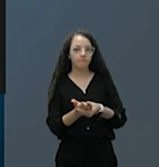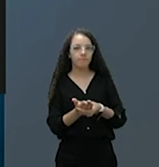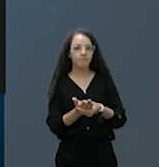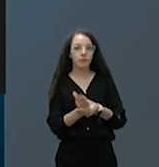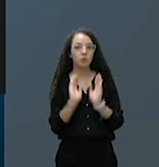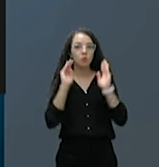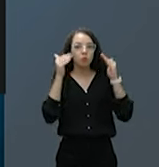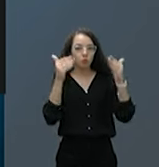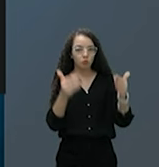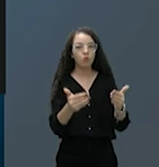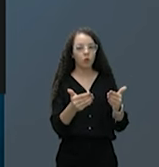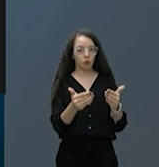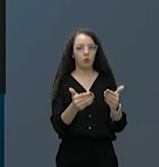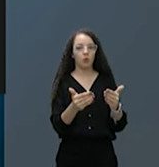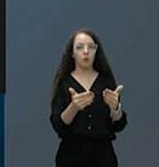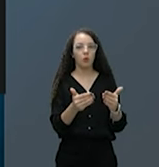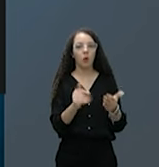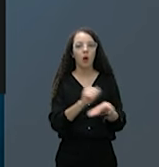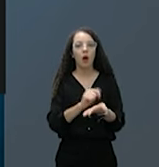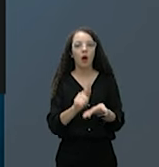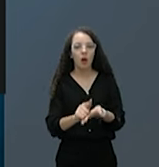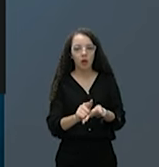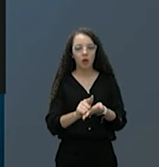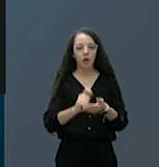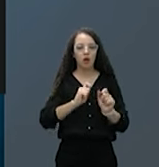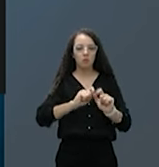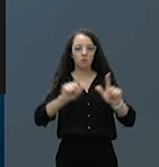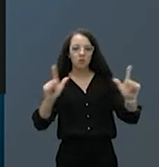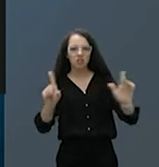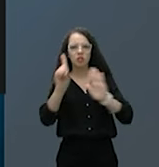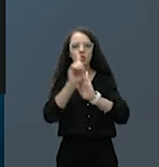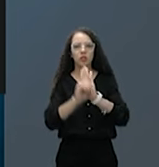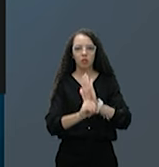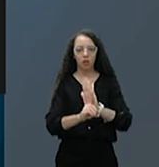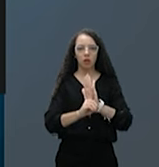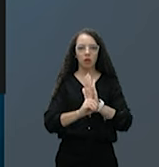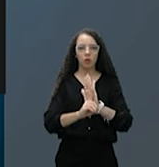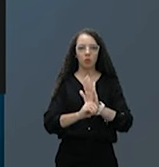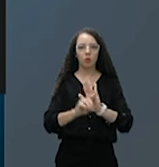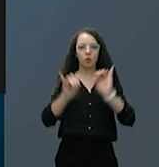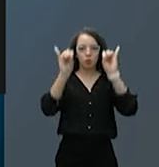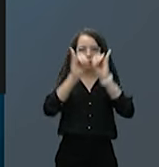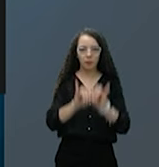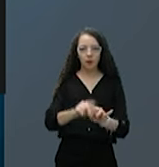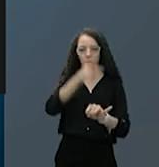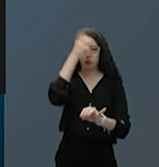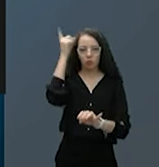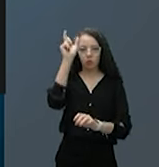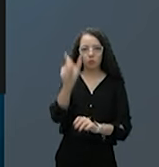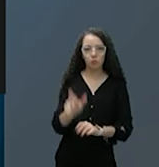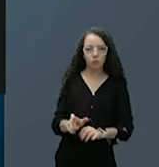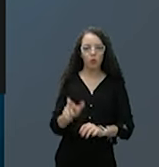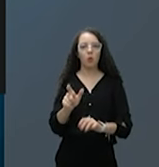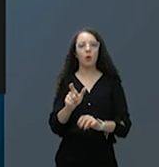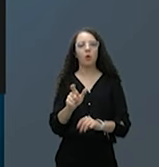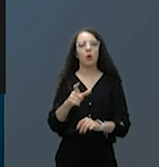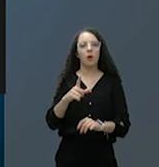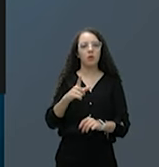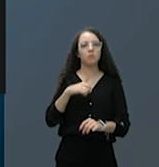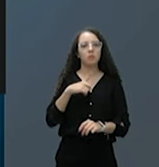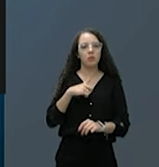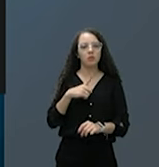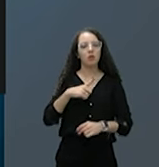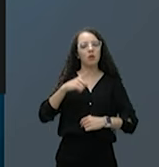que se discute aqui. A questão referente ao direito de imagem, ao início do dano e à sua ocorrência, isso é matéria que, como muito bem